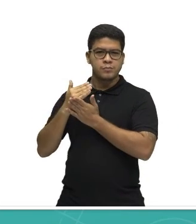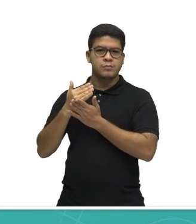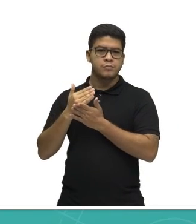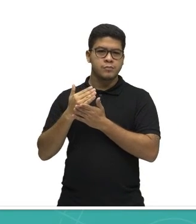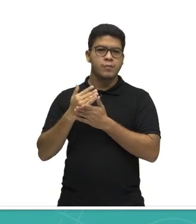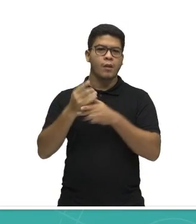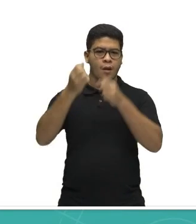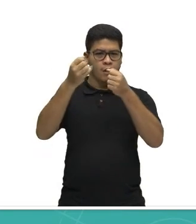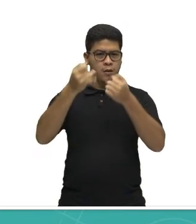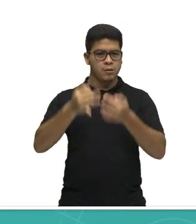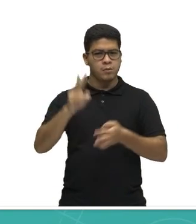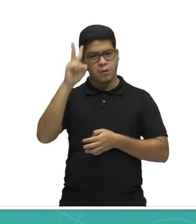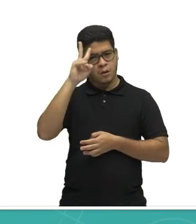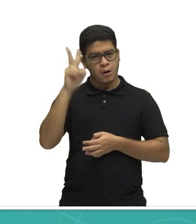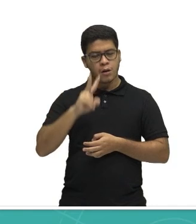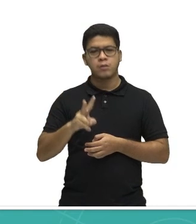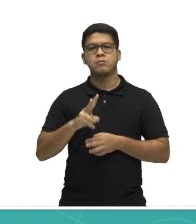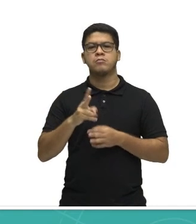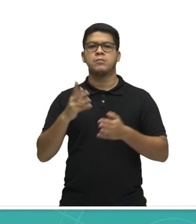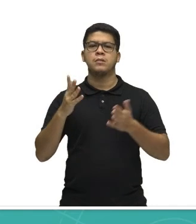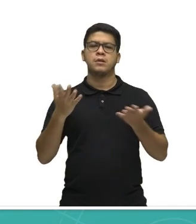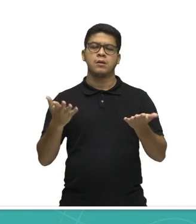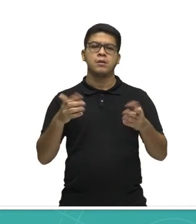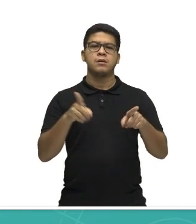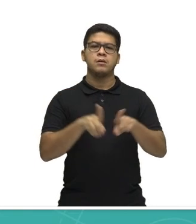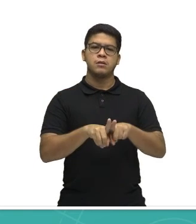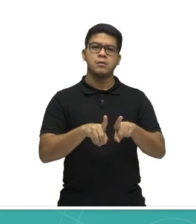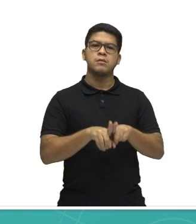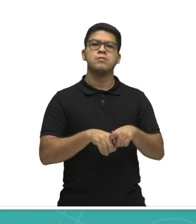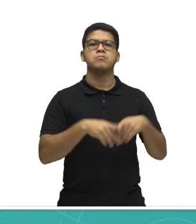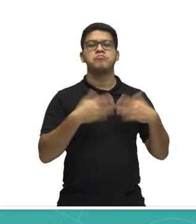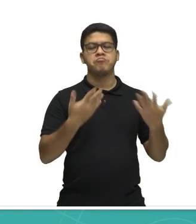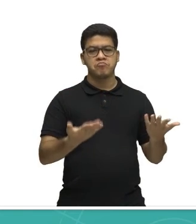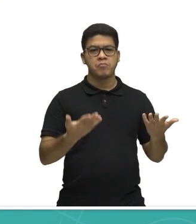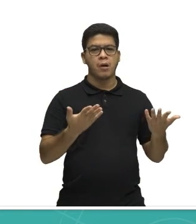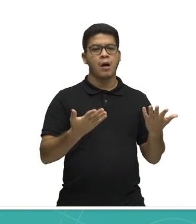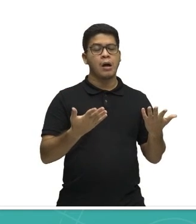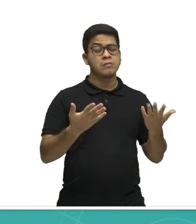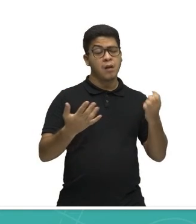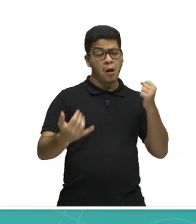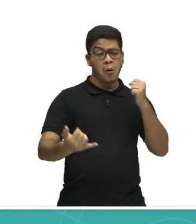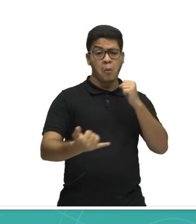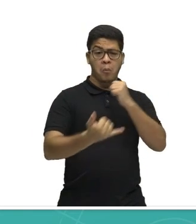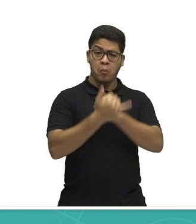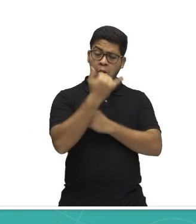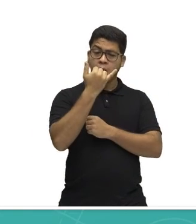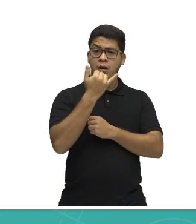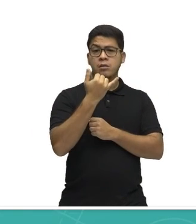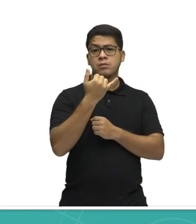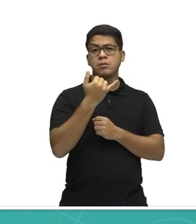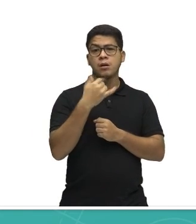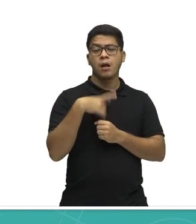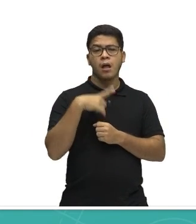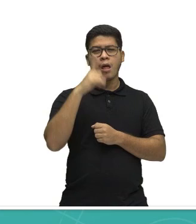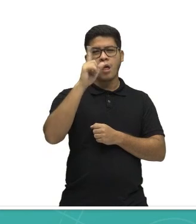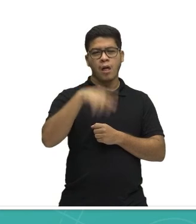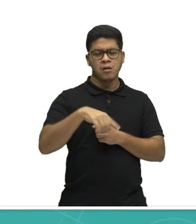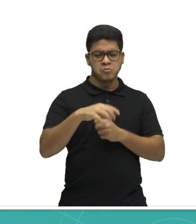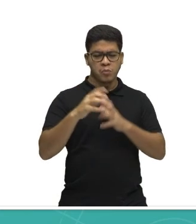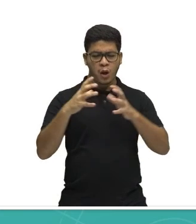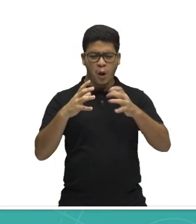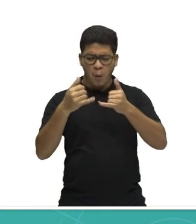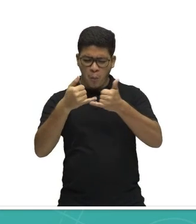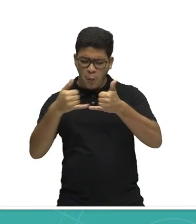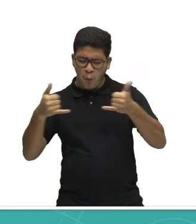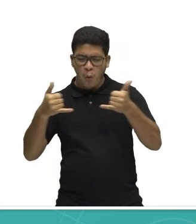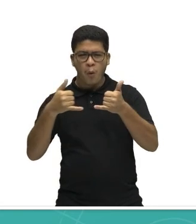para os indígenas, para os bandeirantes, né? Então, uma forma de enganar o Curupira é colocar um novelo, que é aqueles